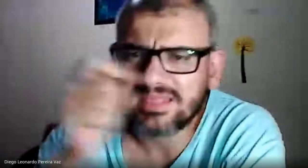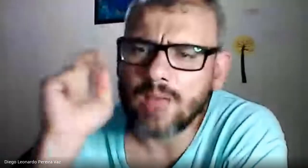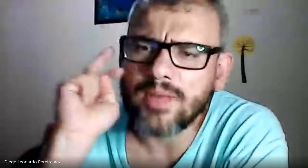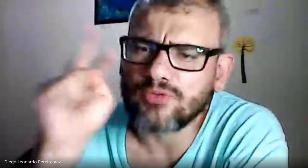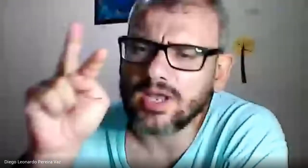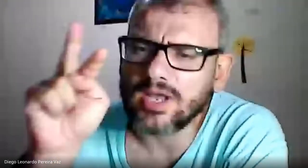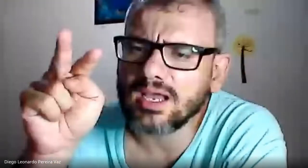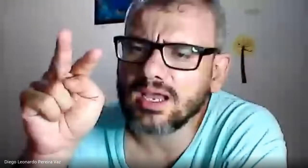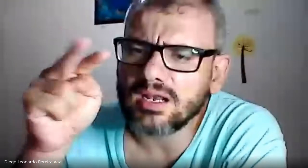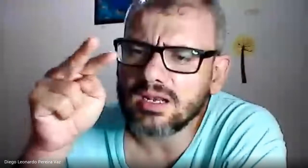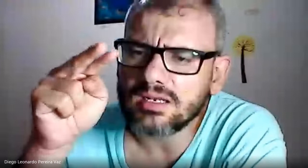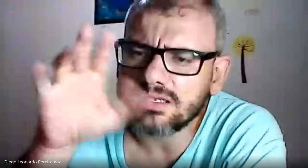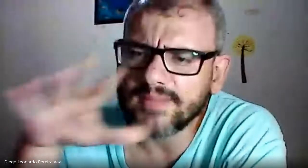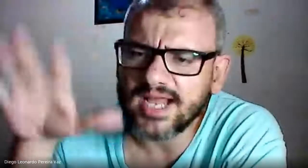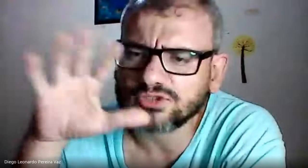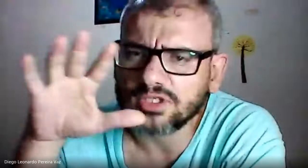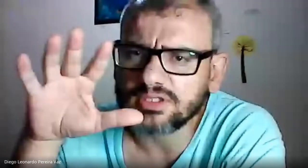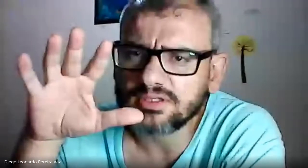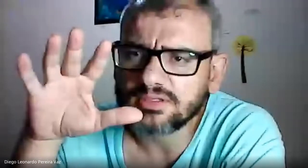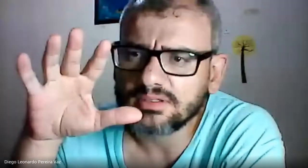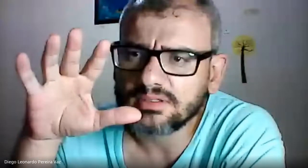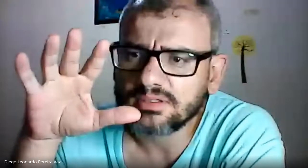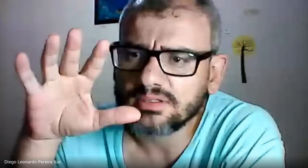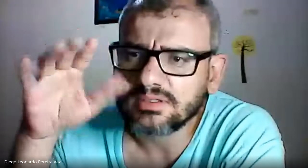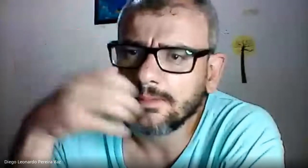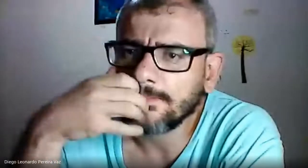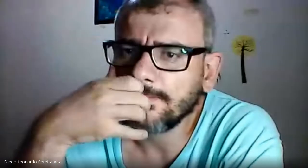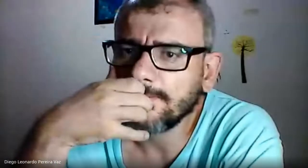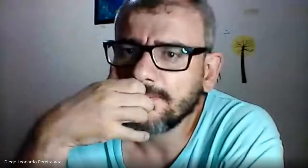Tá pra ver, Beca.